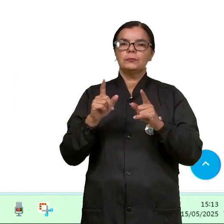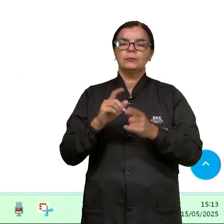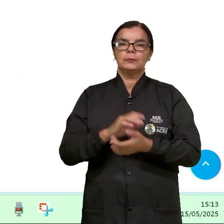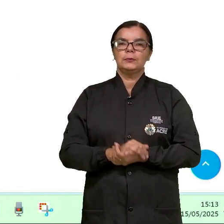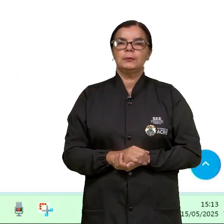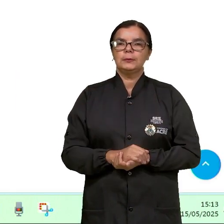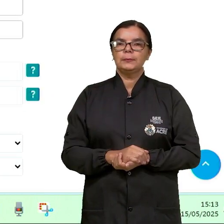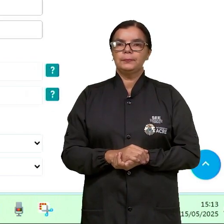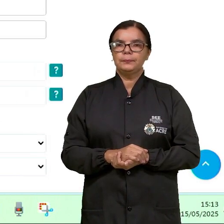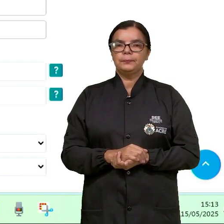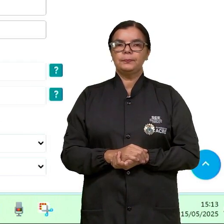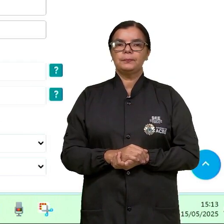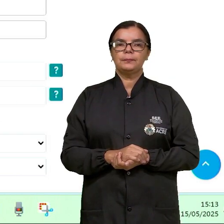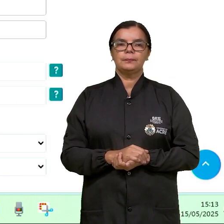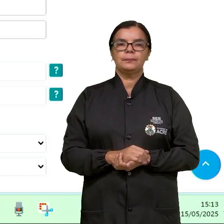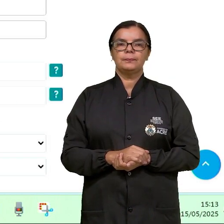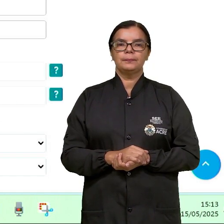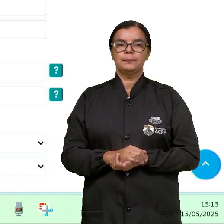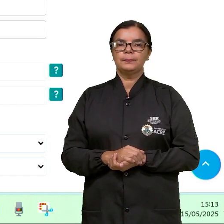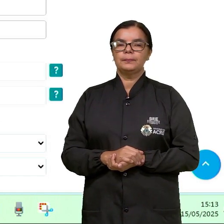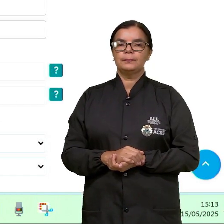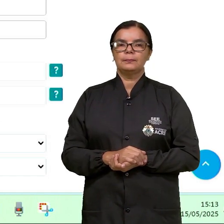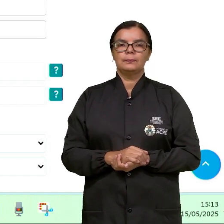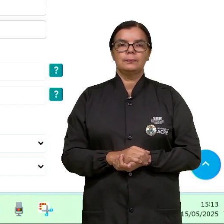eu entrar aqui.